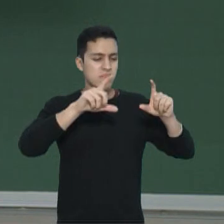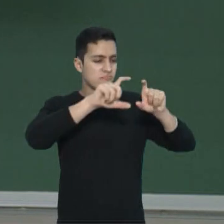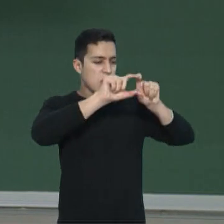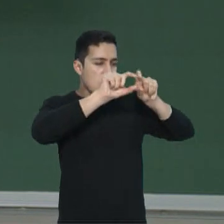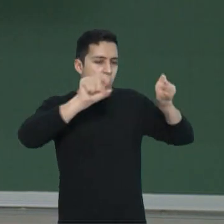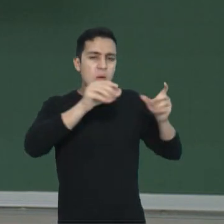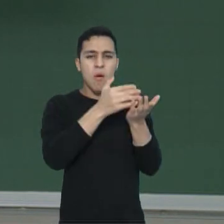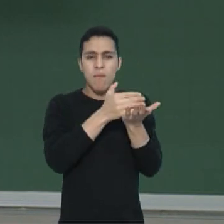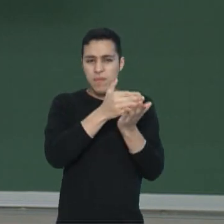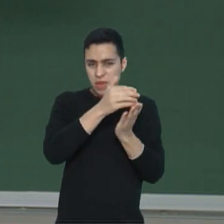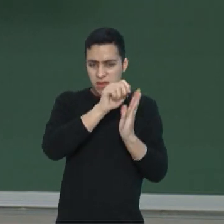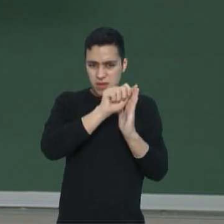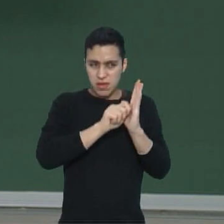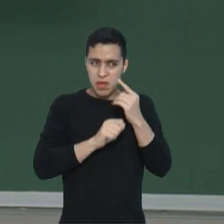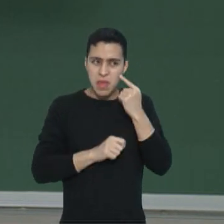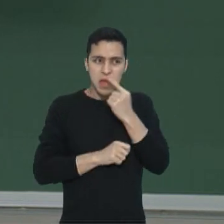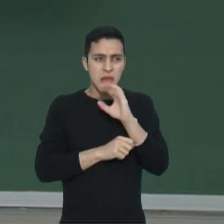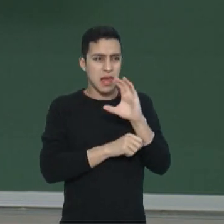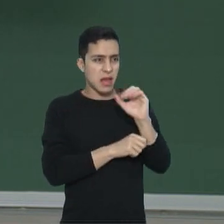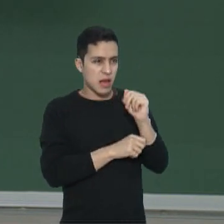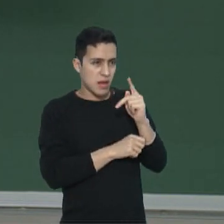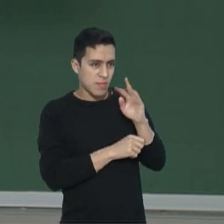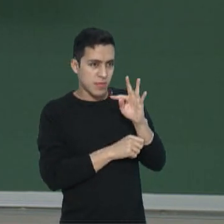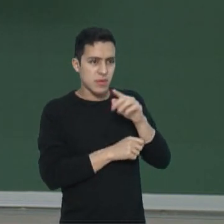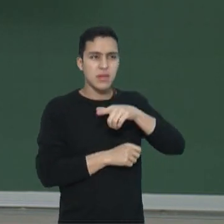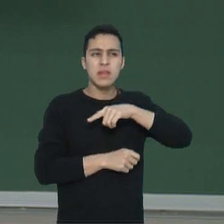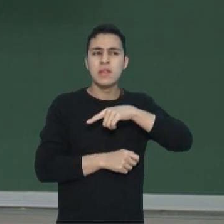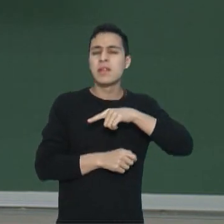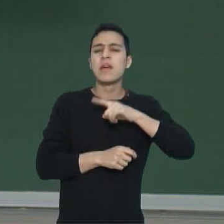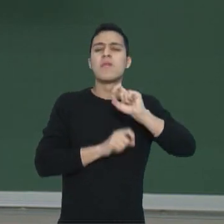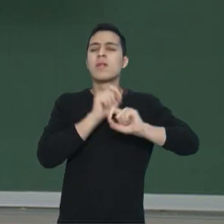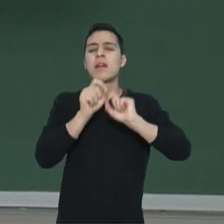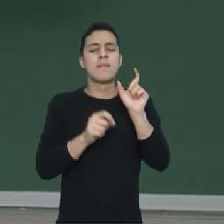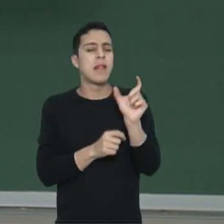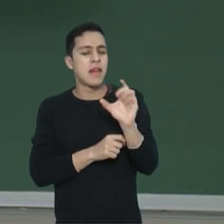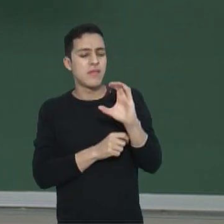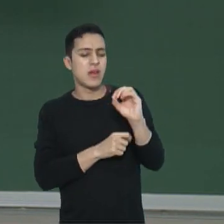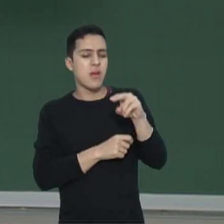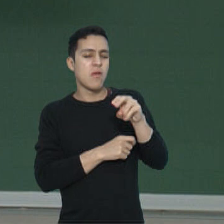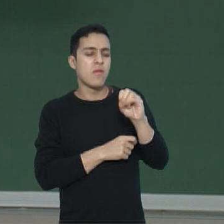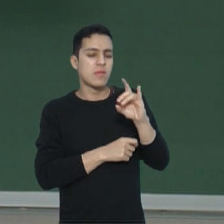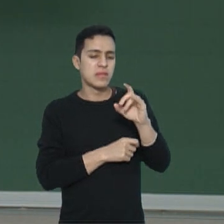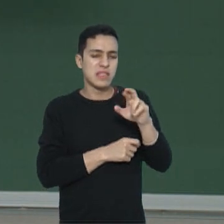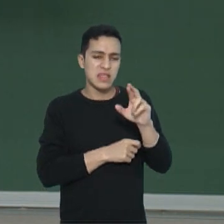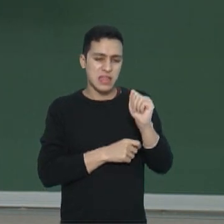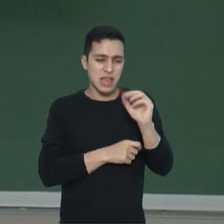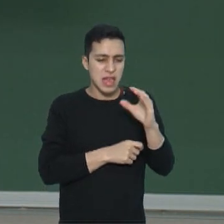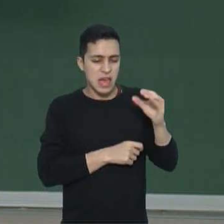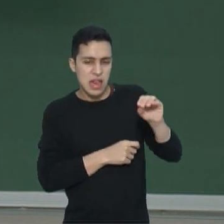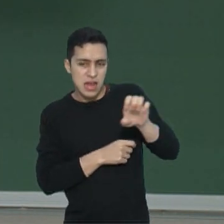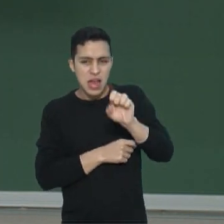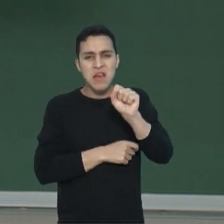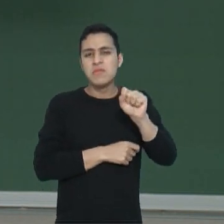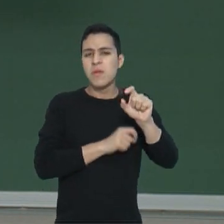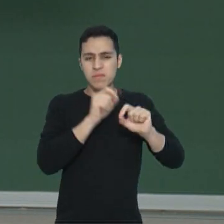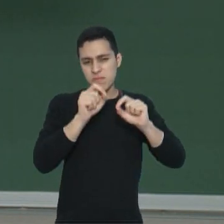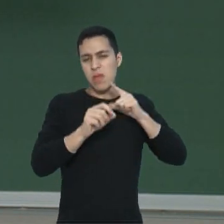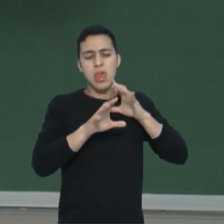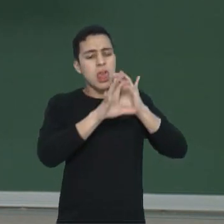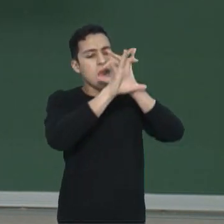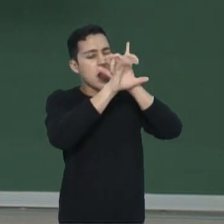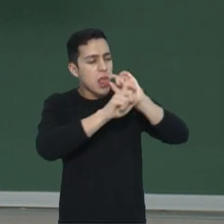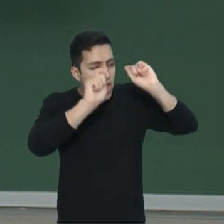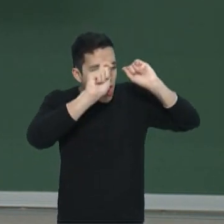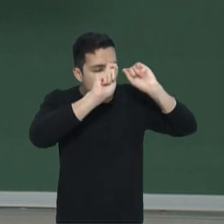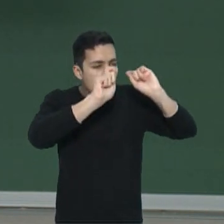E já no início, nesse caput, a gente tem a palavra considerações. O que são as considerações que devem ser observadas, que devem